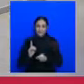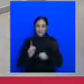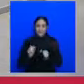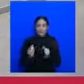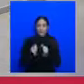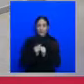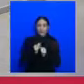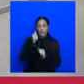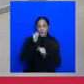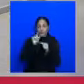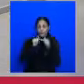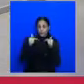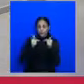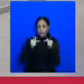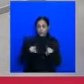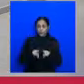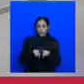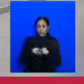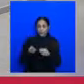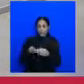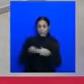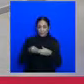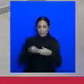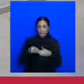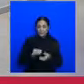Ellen, nossa garota da sorte também, por favor.